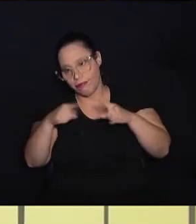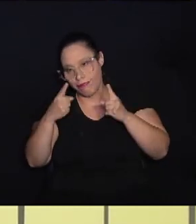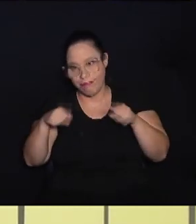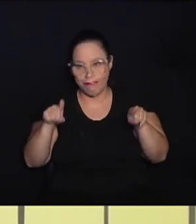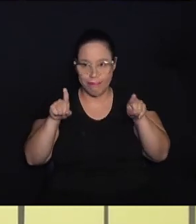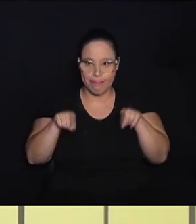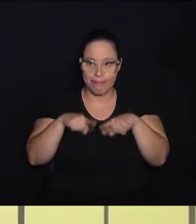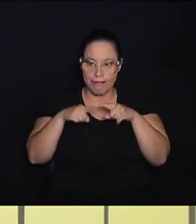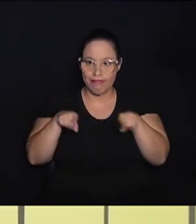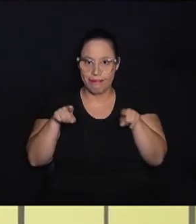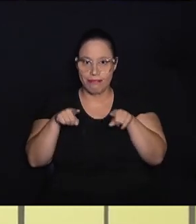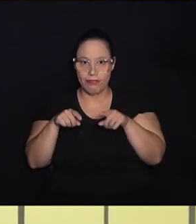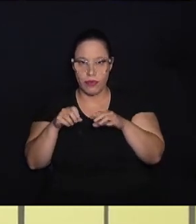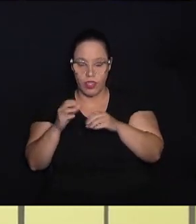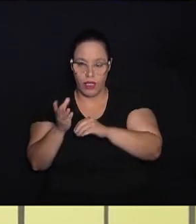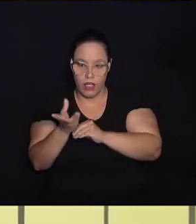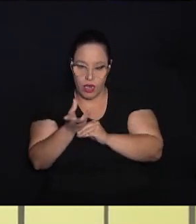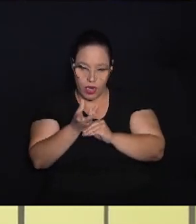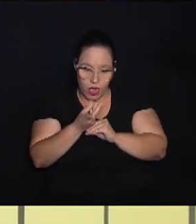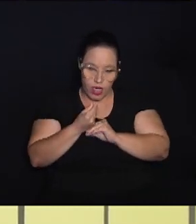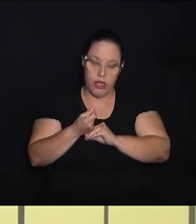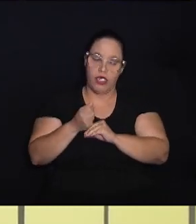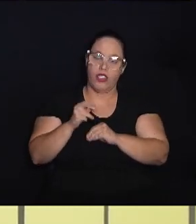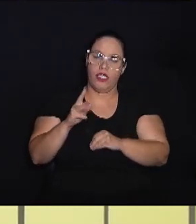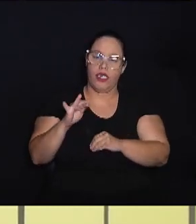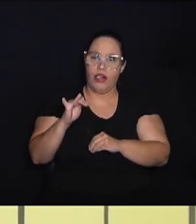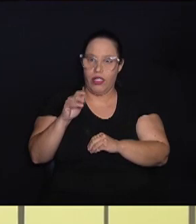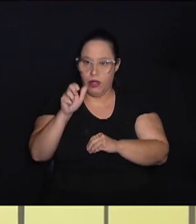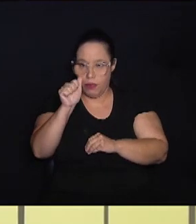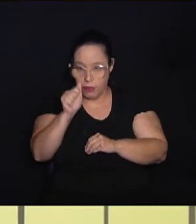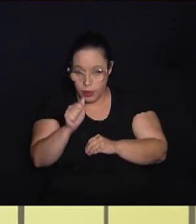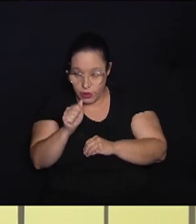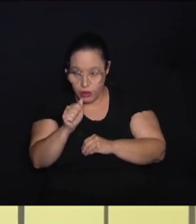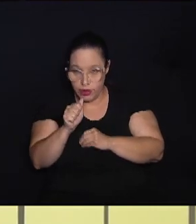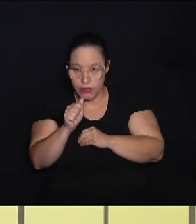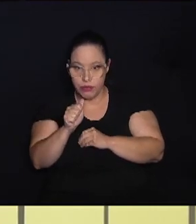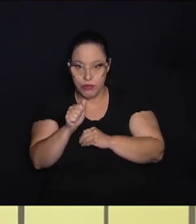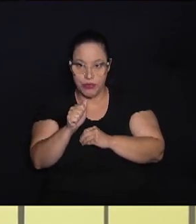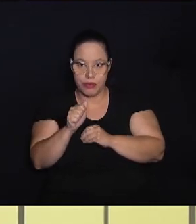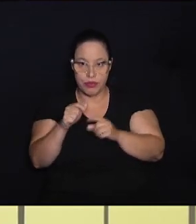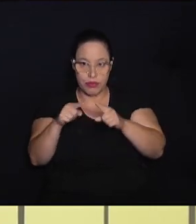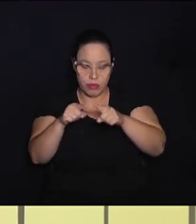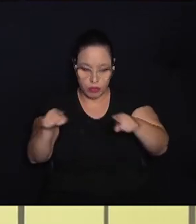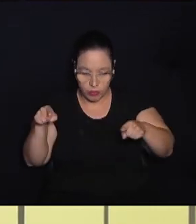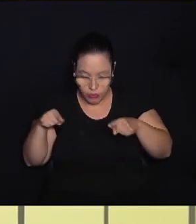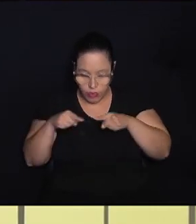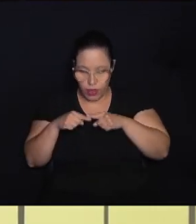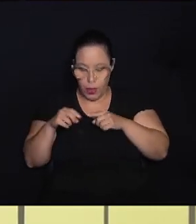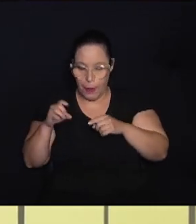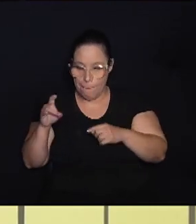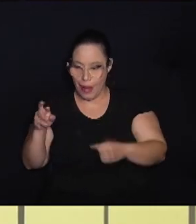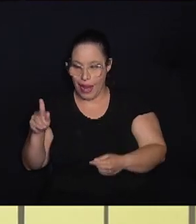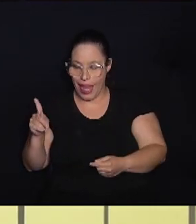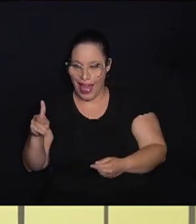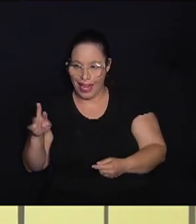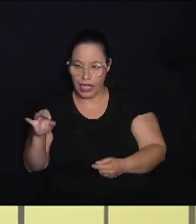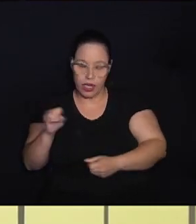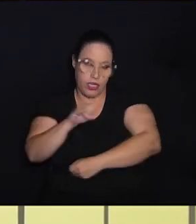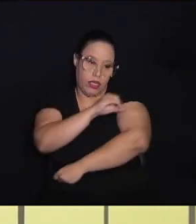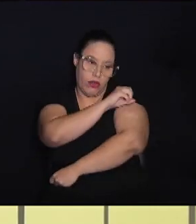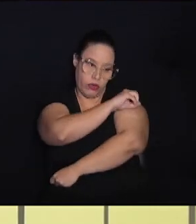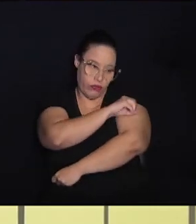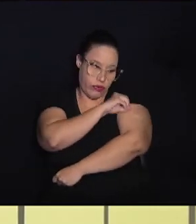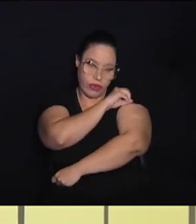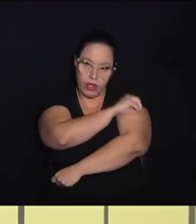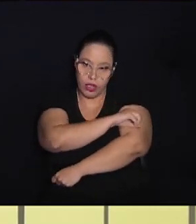eh arterapia tem um monte de de atividades lá dentro né um espaço onde acontecem muitas palestras oficinas e a gente